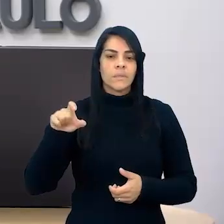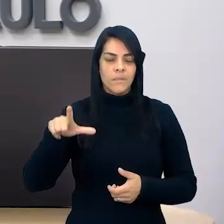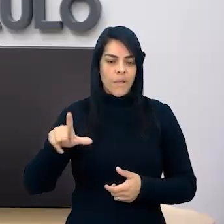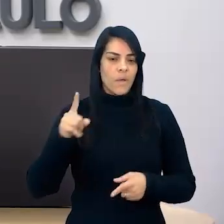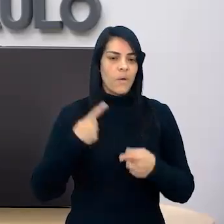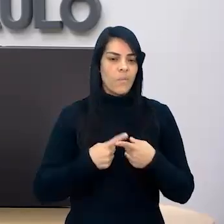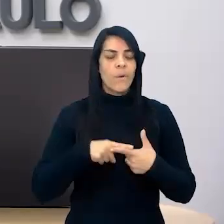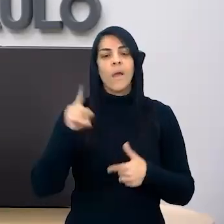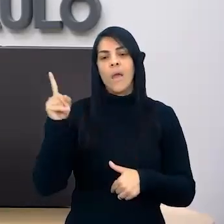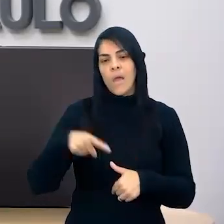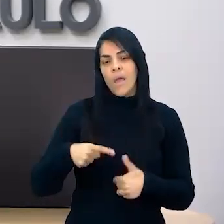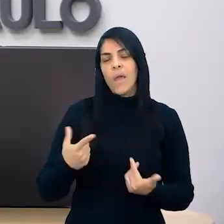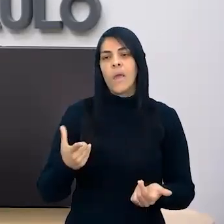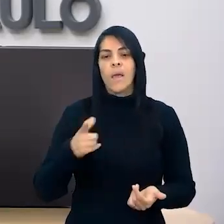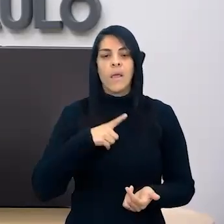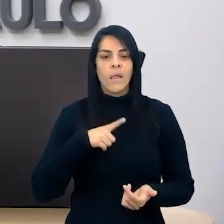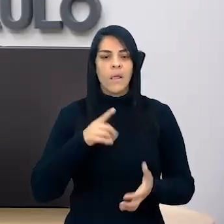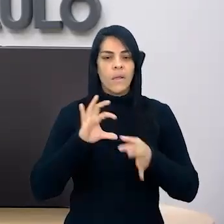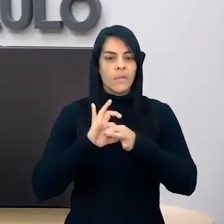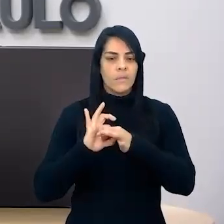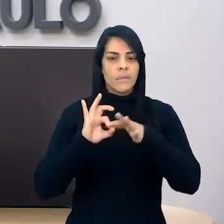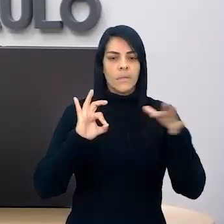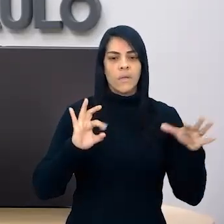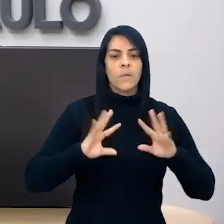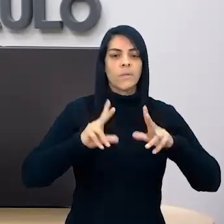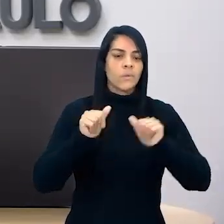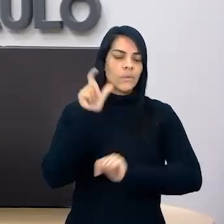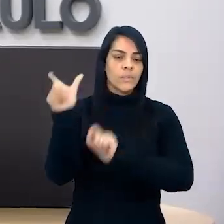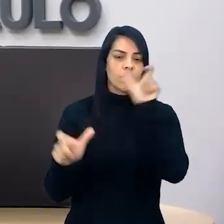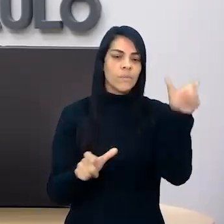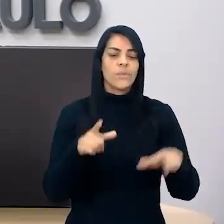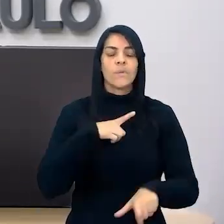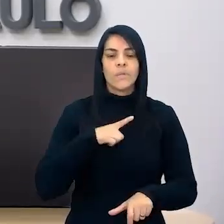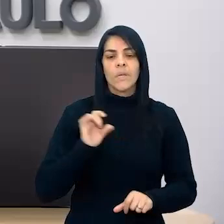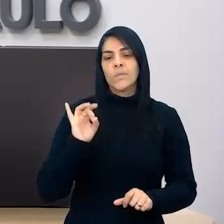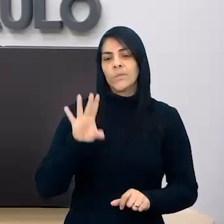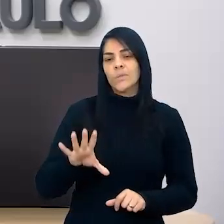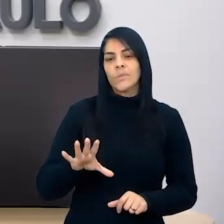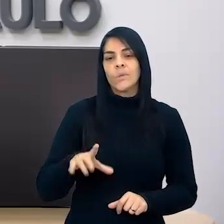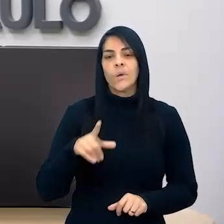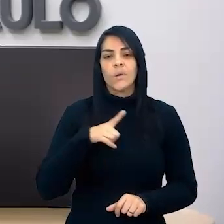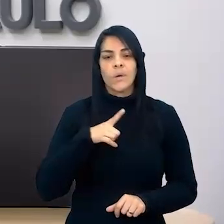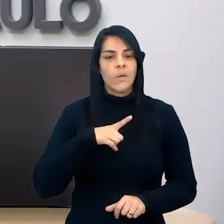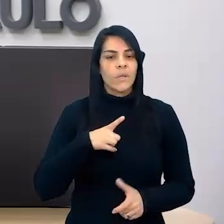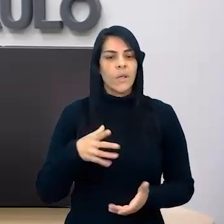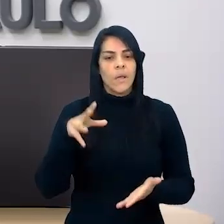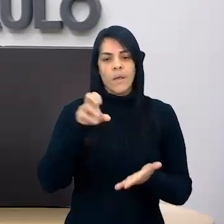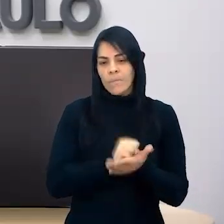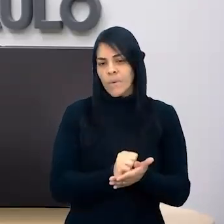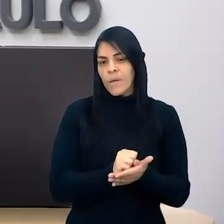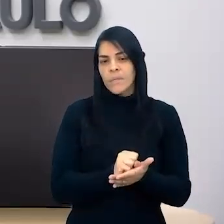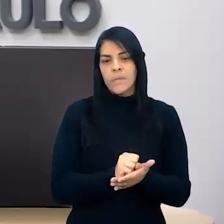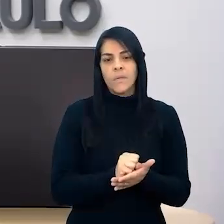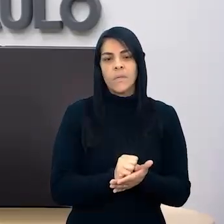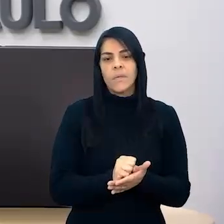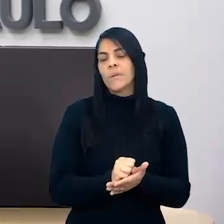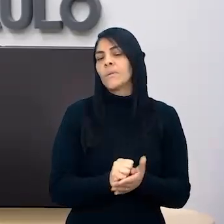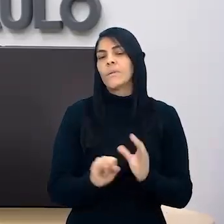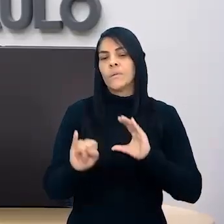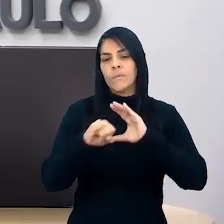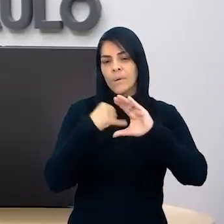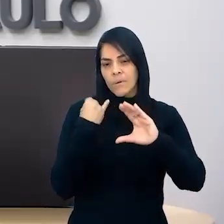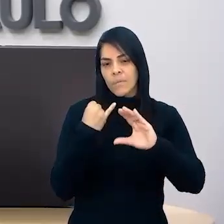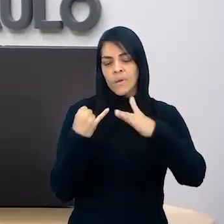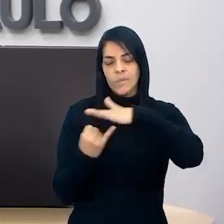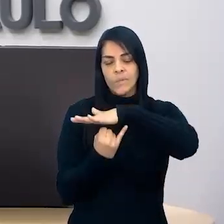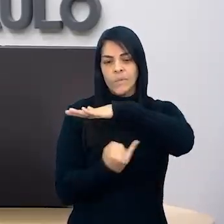rico, ele é desplugado, todo mundo tem, basta você ter um uma matrícula, né, um e-mail institucional,